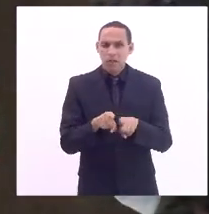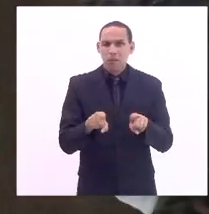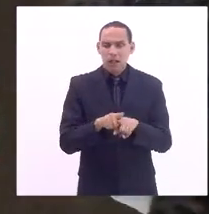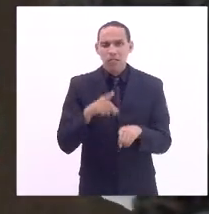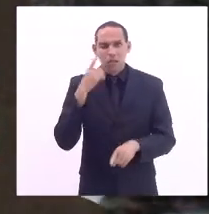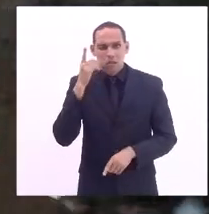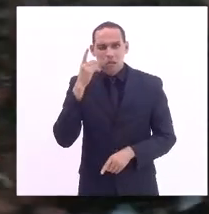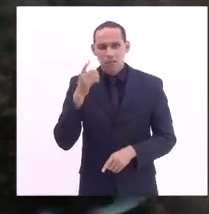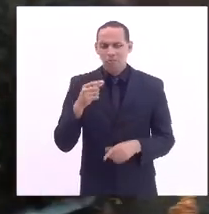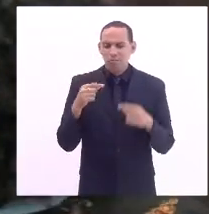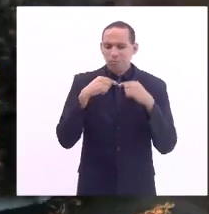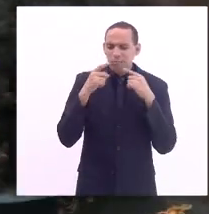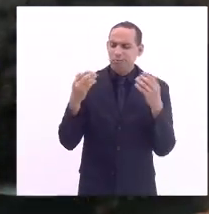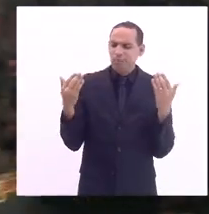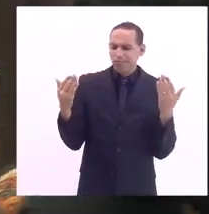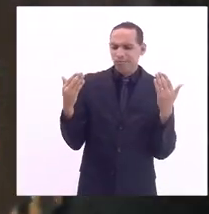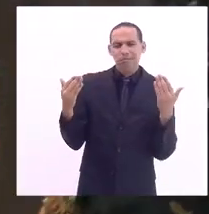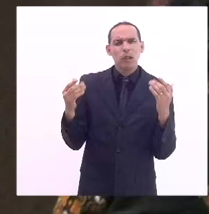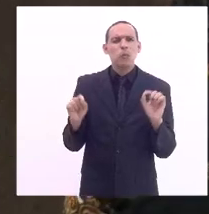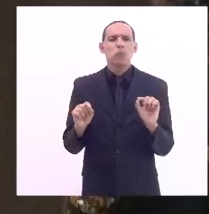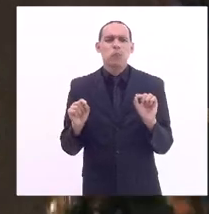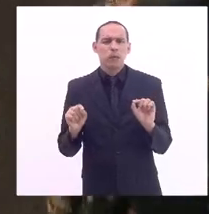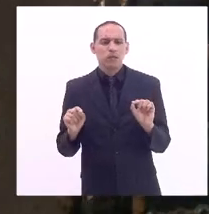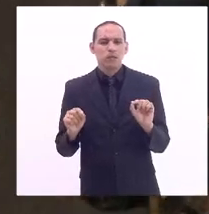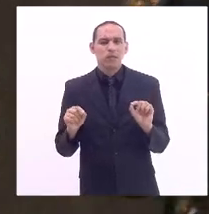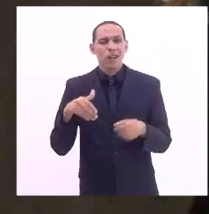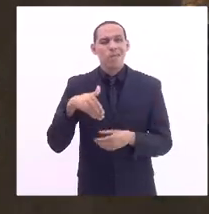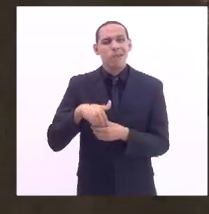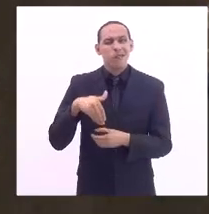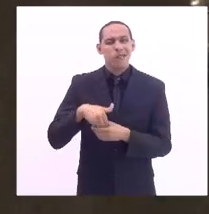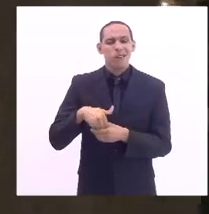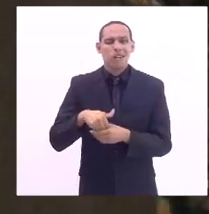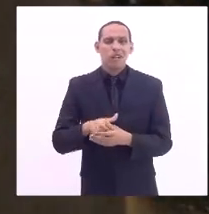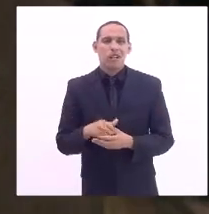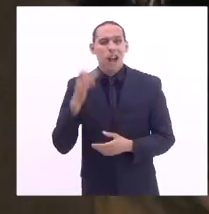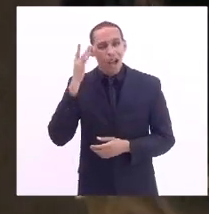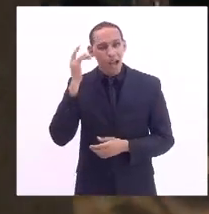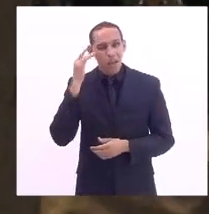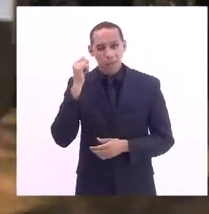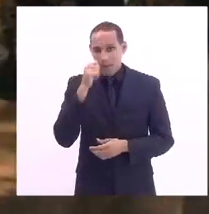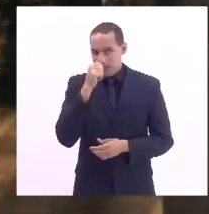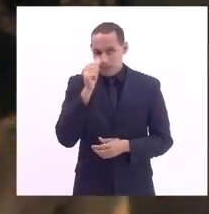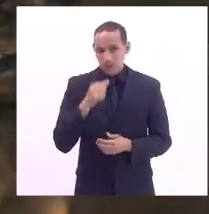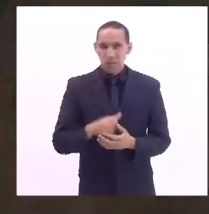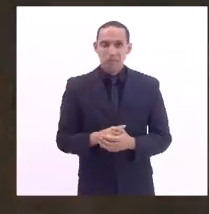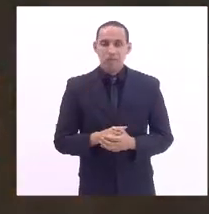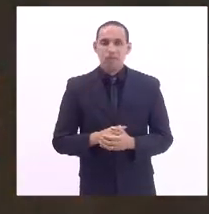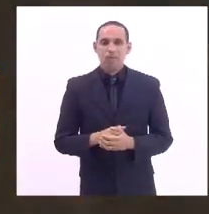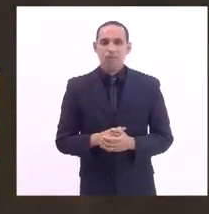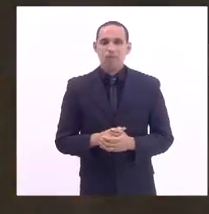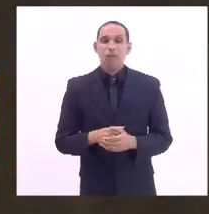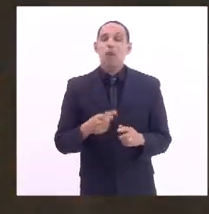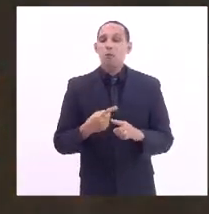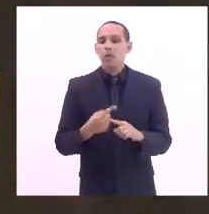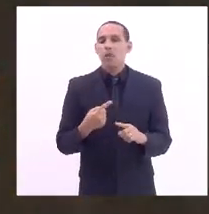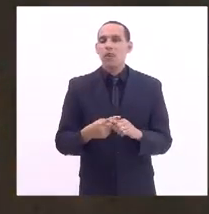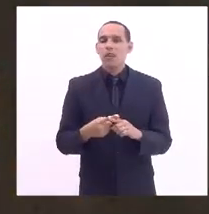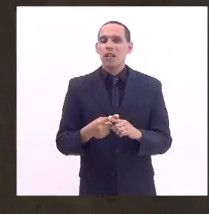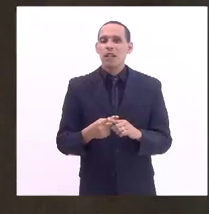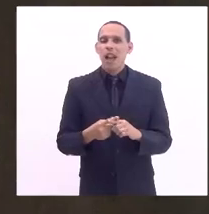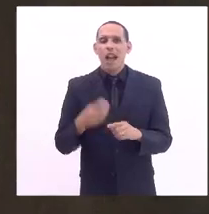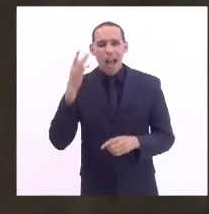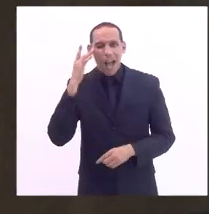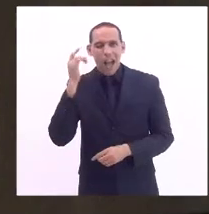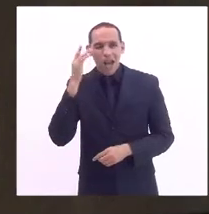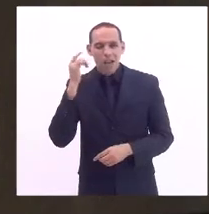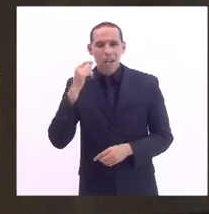aqui da casa, com relação à votação de amanhã, pois teremos uma extraordinária às